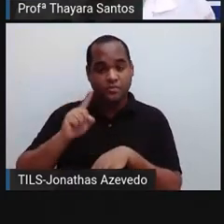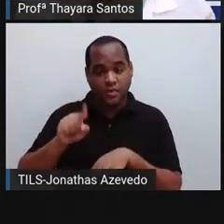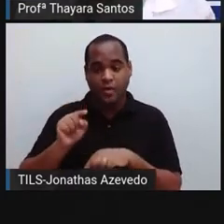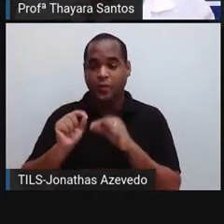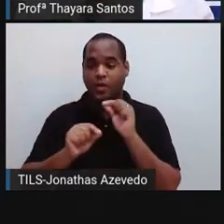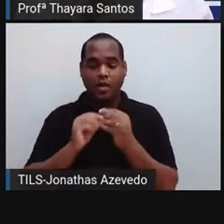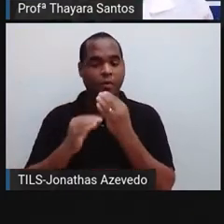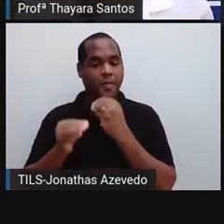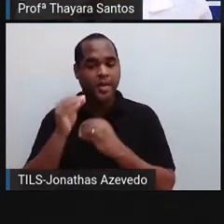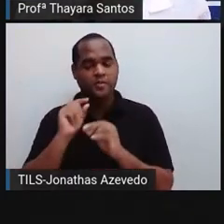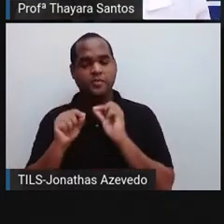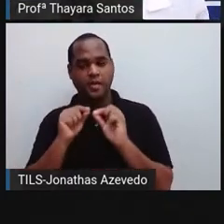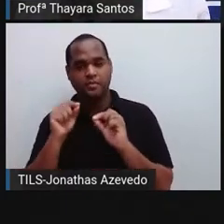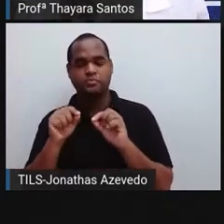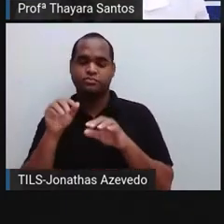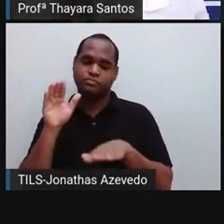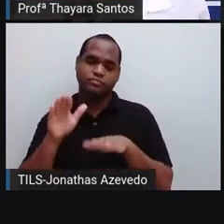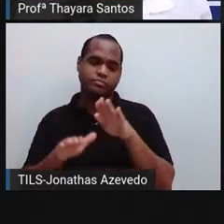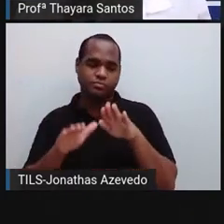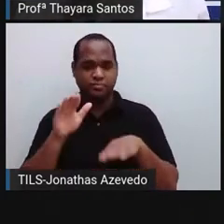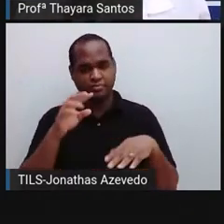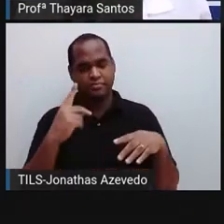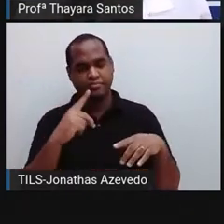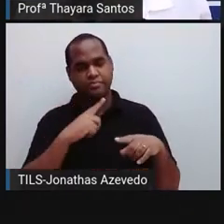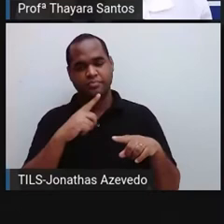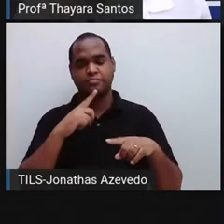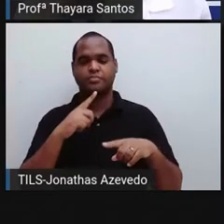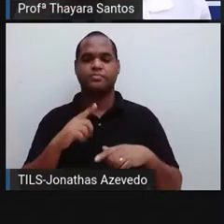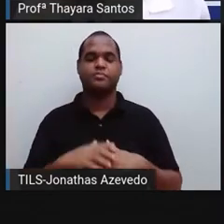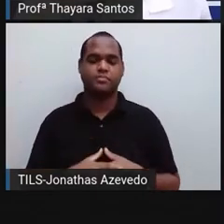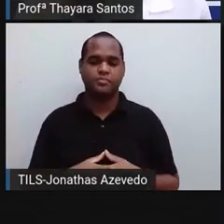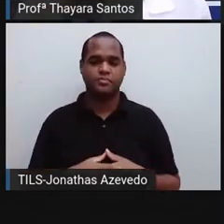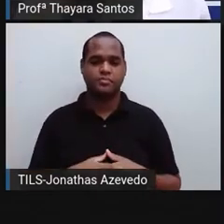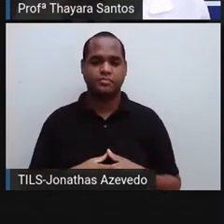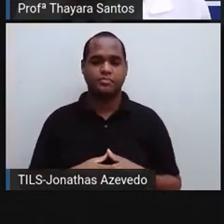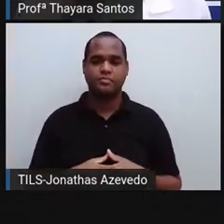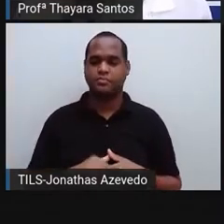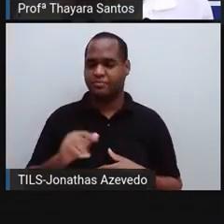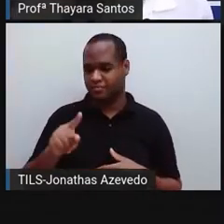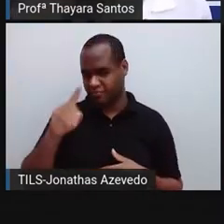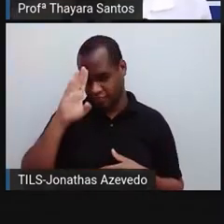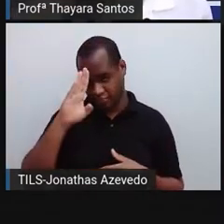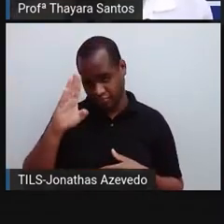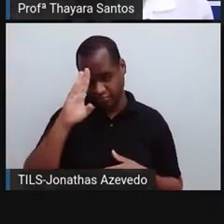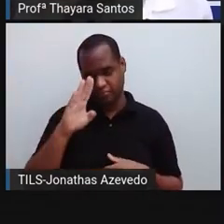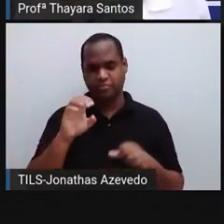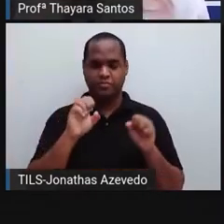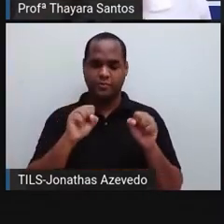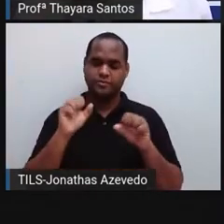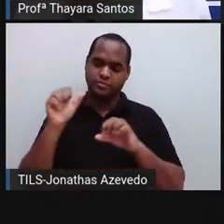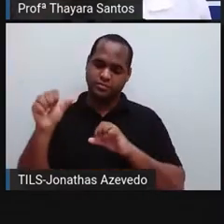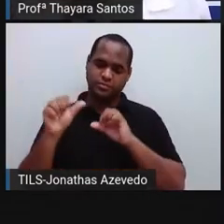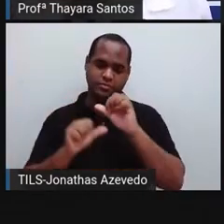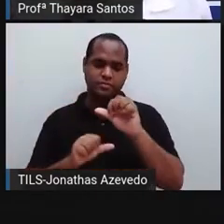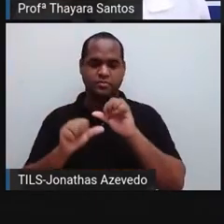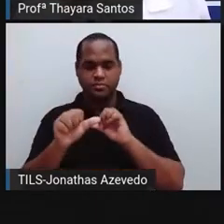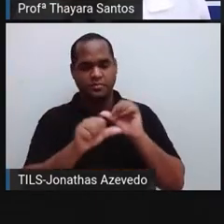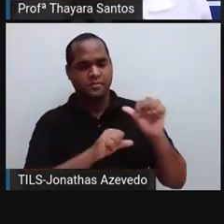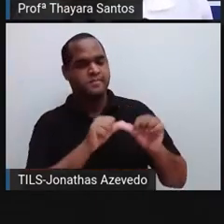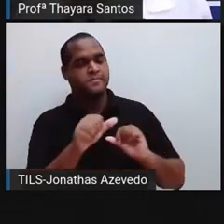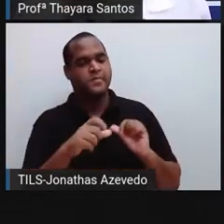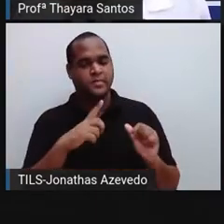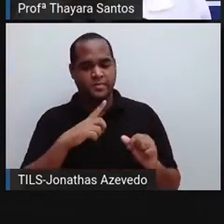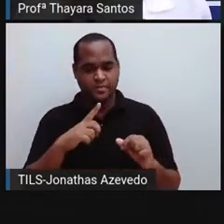posição dos organismos nas teias alimentares, elas não, essa posição não é fixa. ele pode alterar o nível trófico